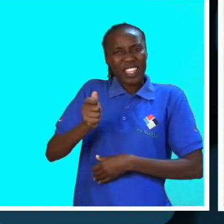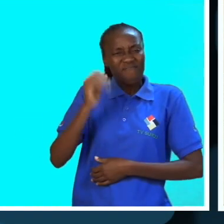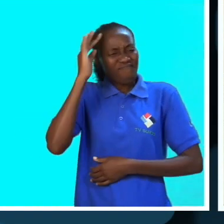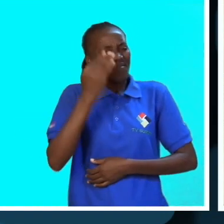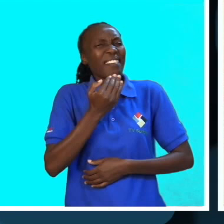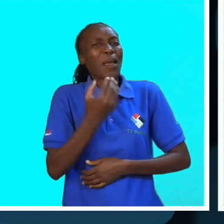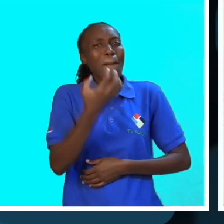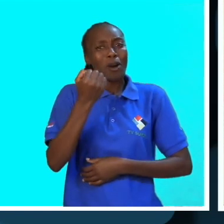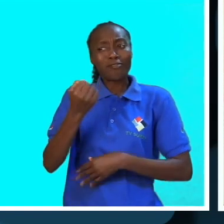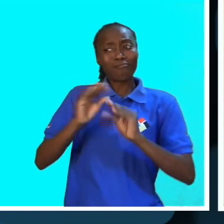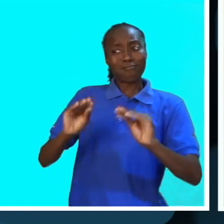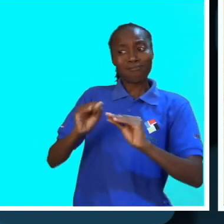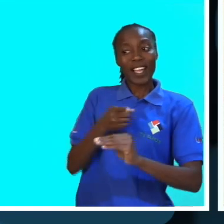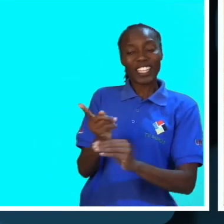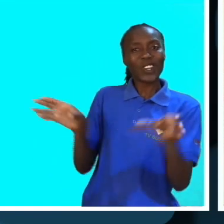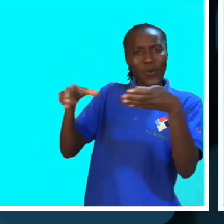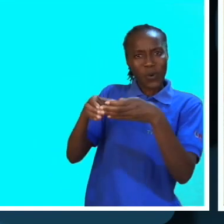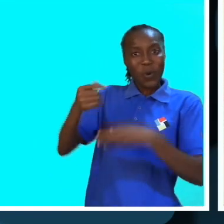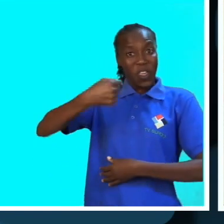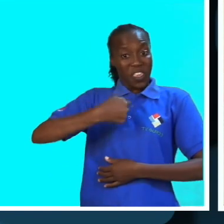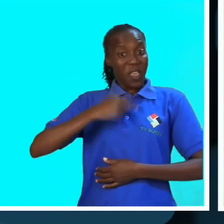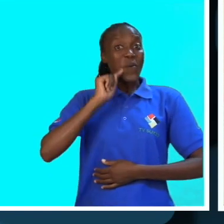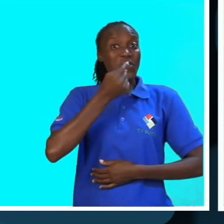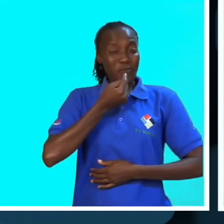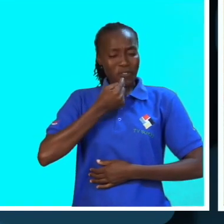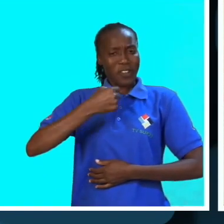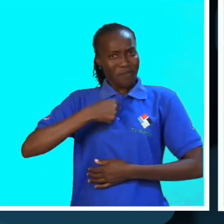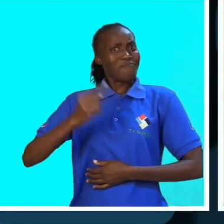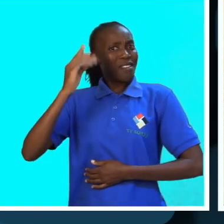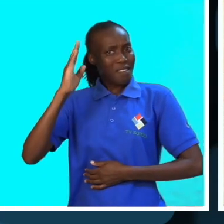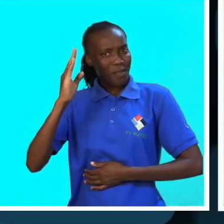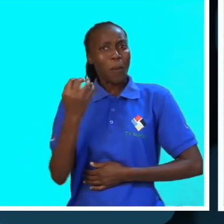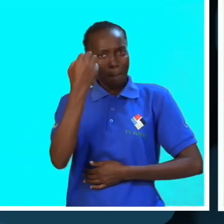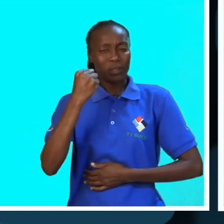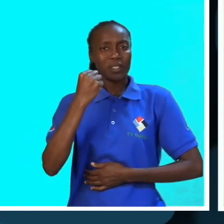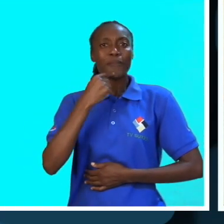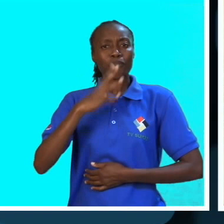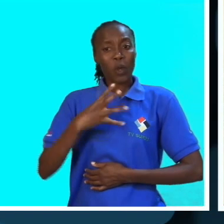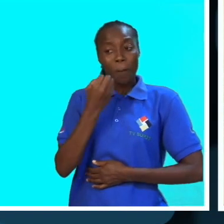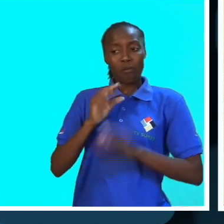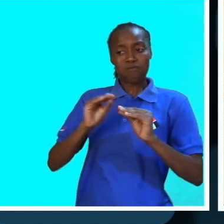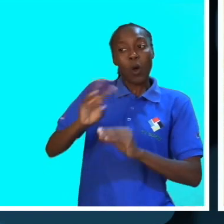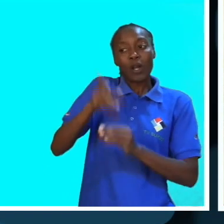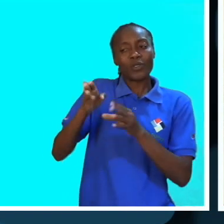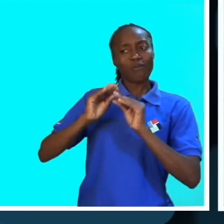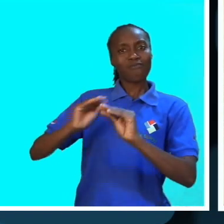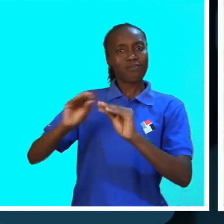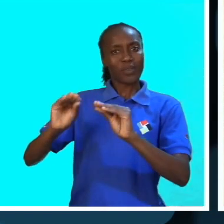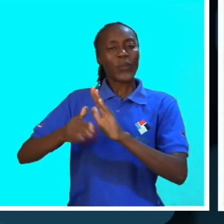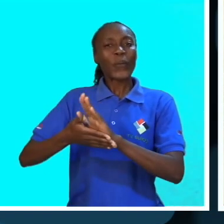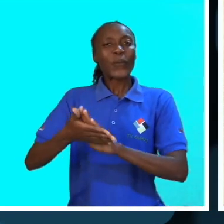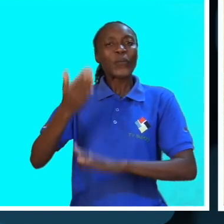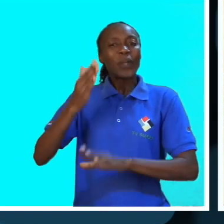perguntar quem puder reativar, dar instrução a esta banda. Eu disse logo com ele, eu e ele vamos